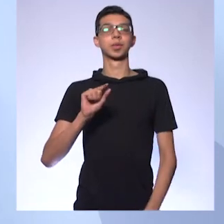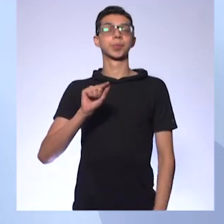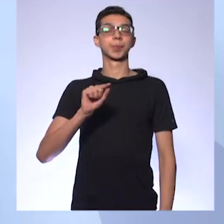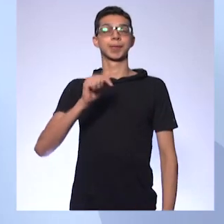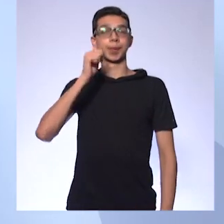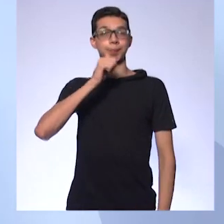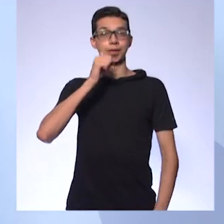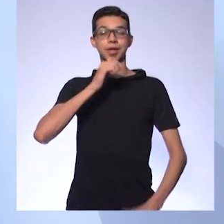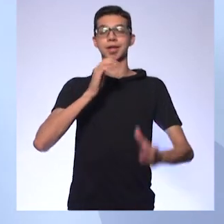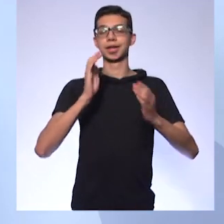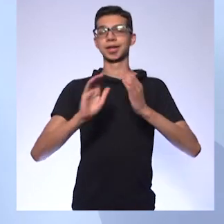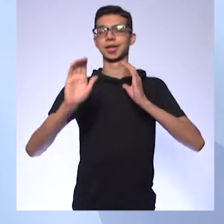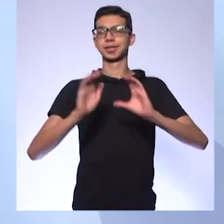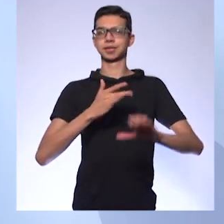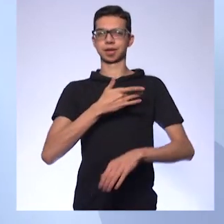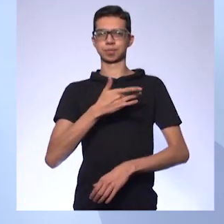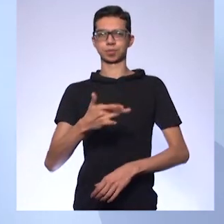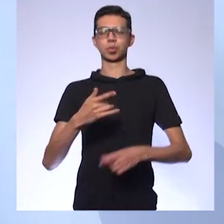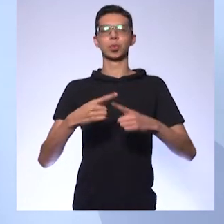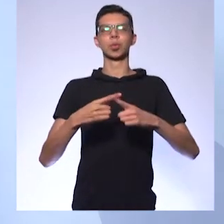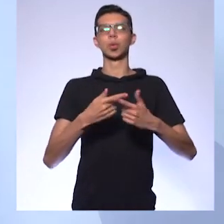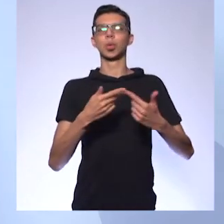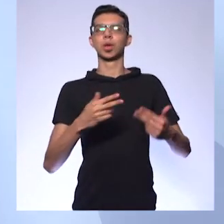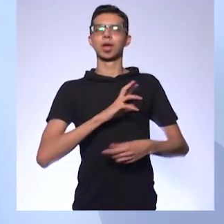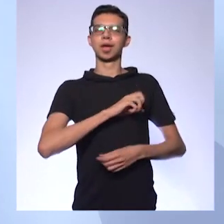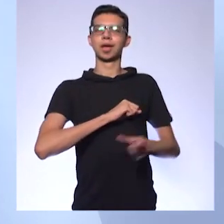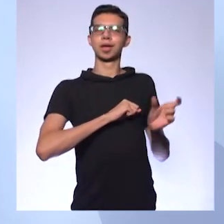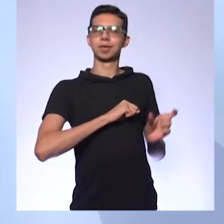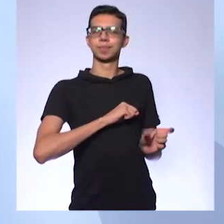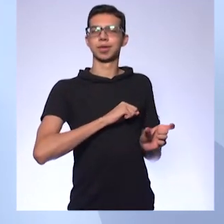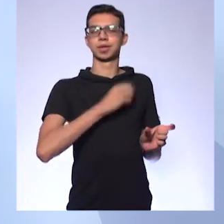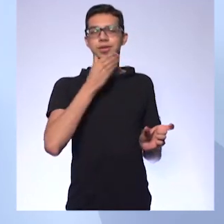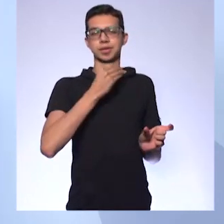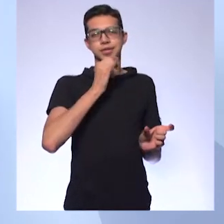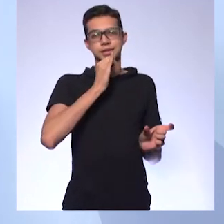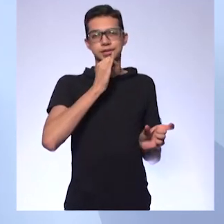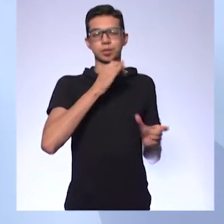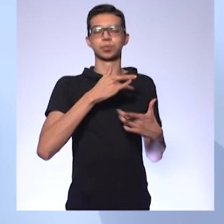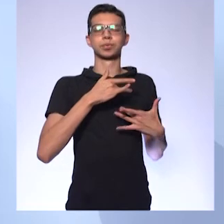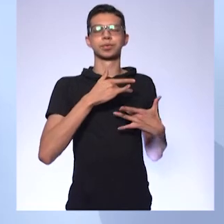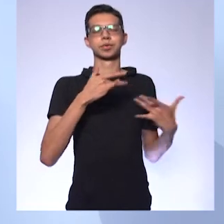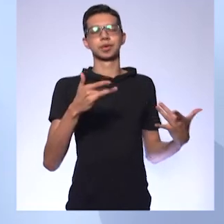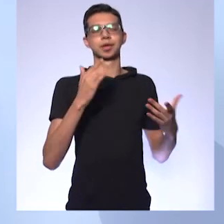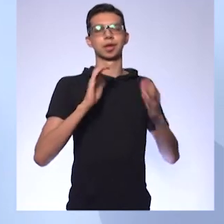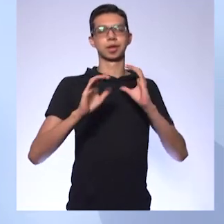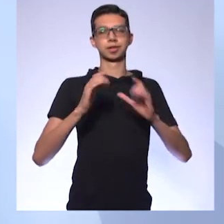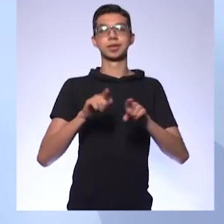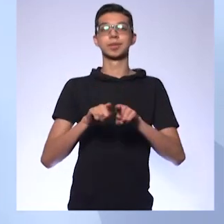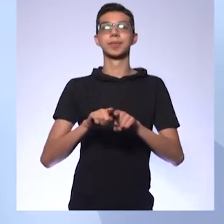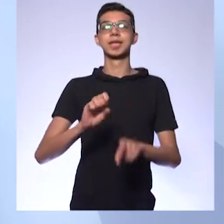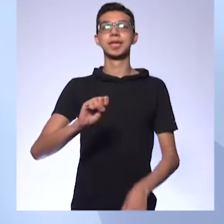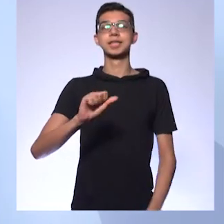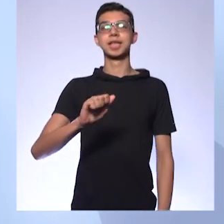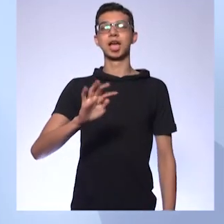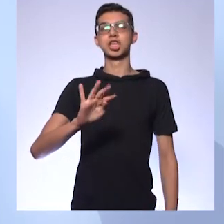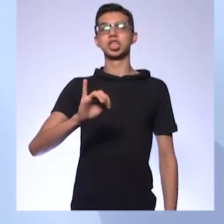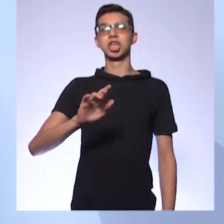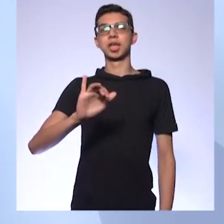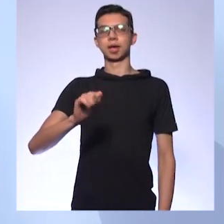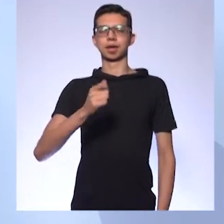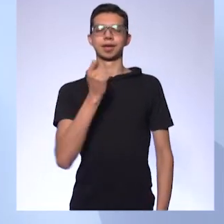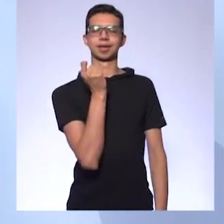Essas são as lírico-amorosas. As cantigas satíricas, que são as cantigas de crítica, deboche, né, tiração de